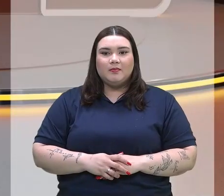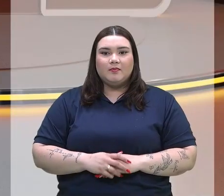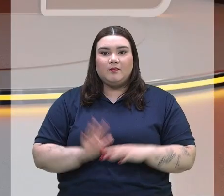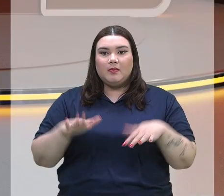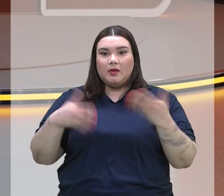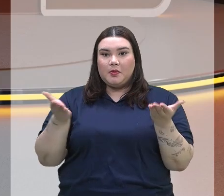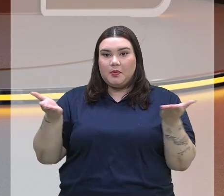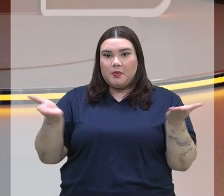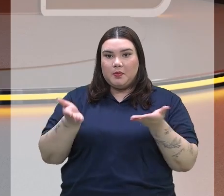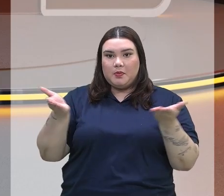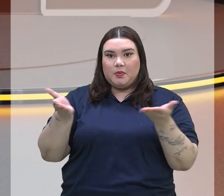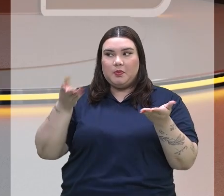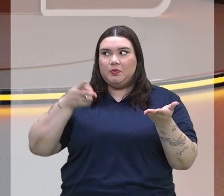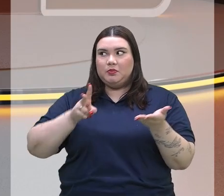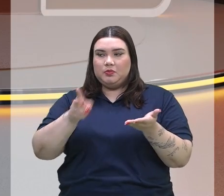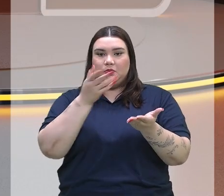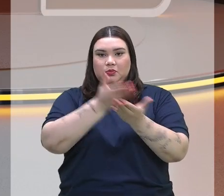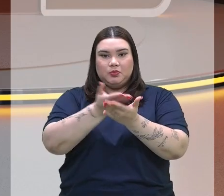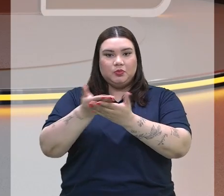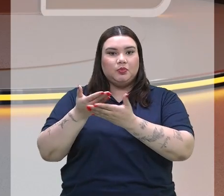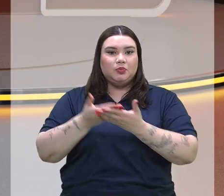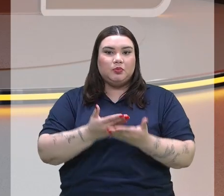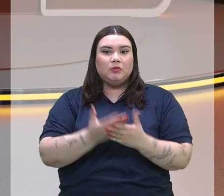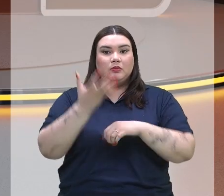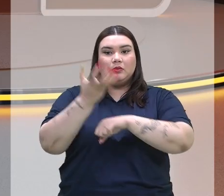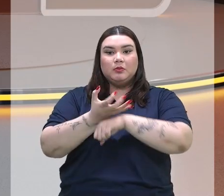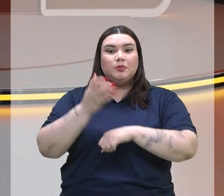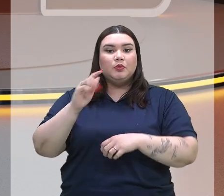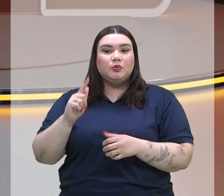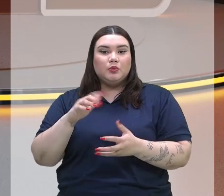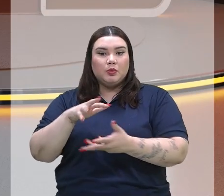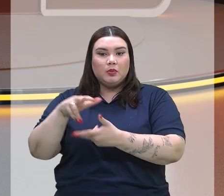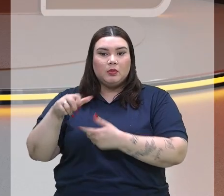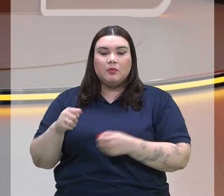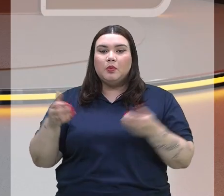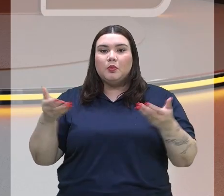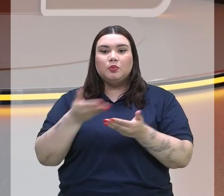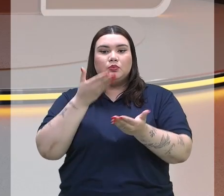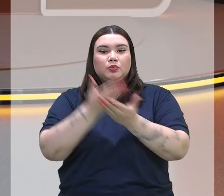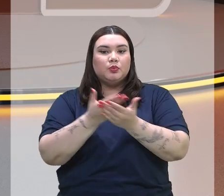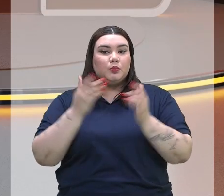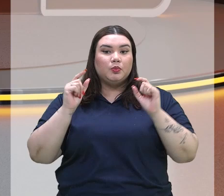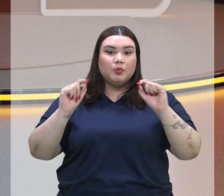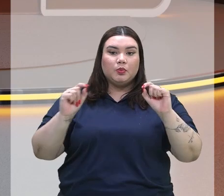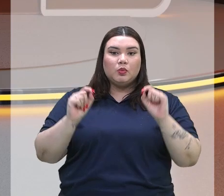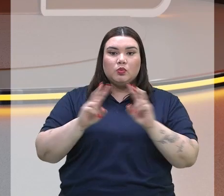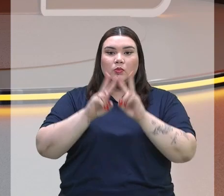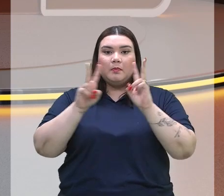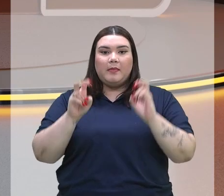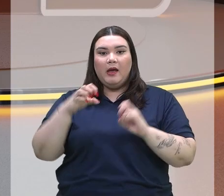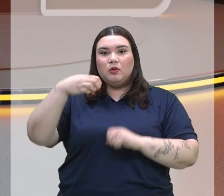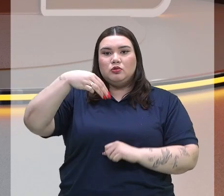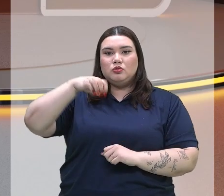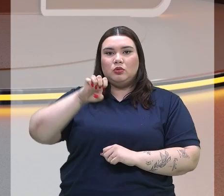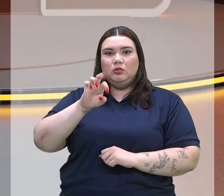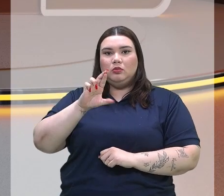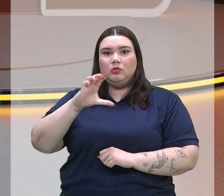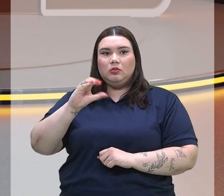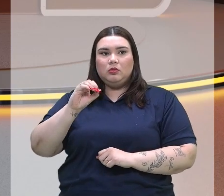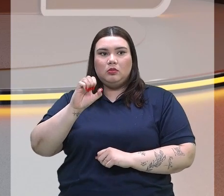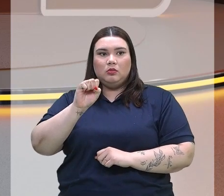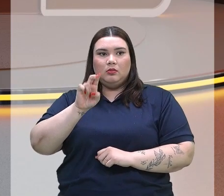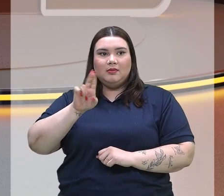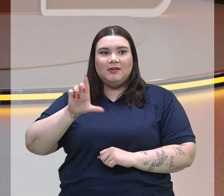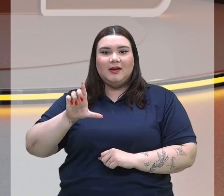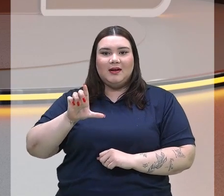Vamos dar continuidade aos nossos estudos de geografia. E vamos estudar hoje sobre o Mercosul, um importante